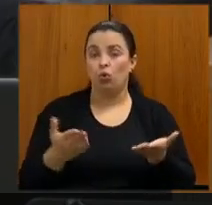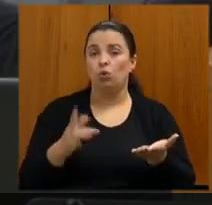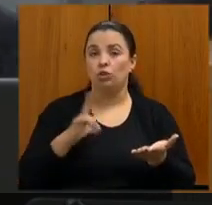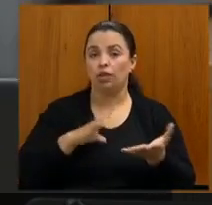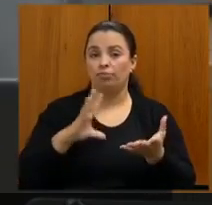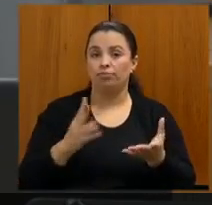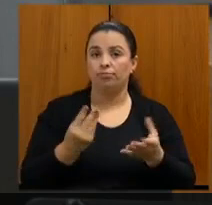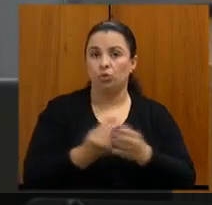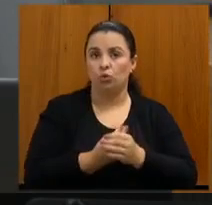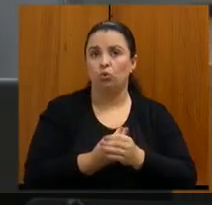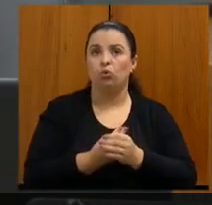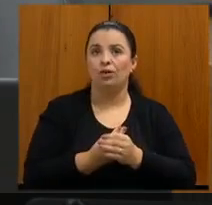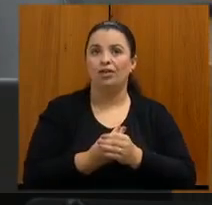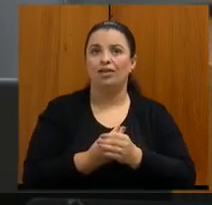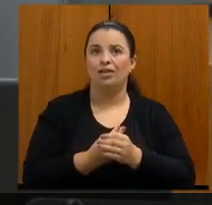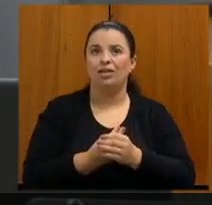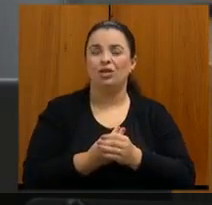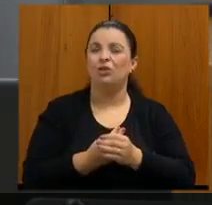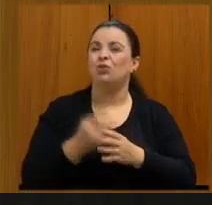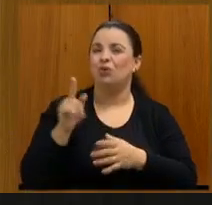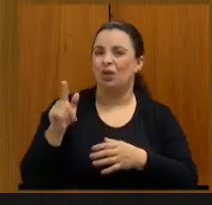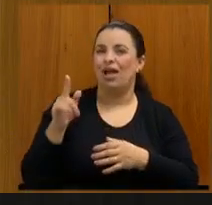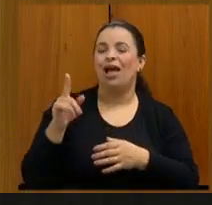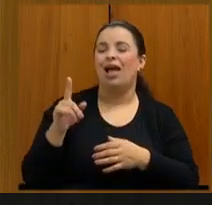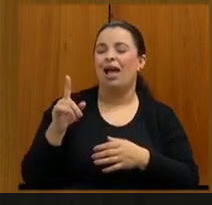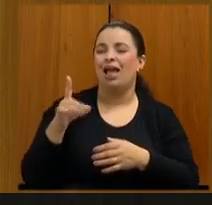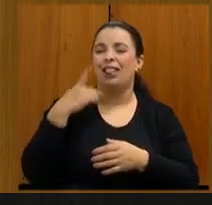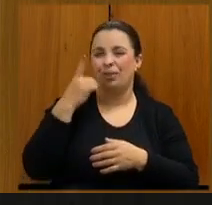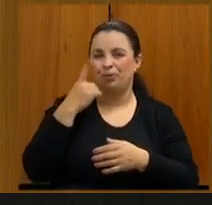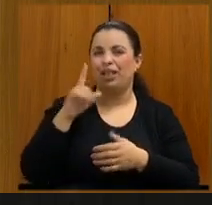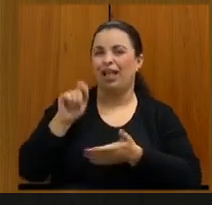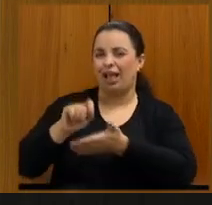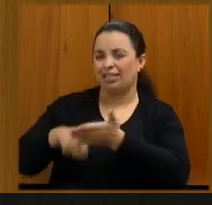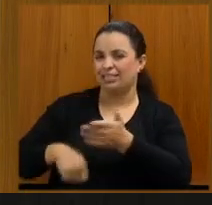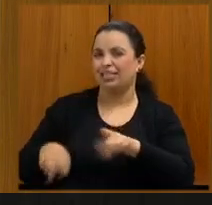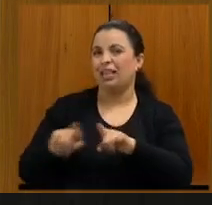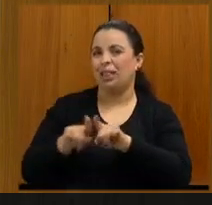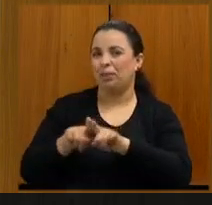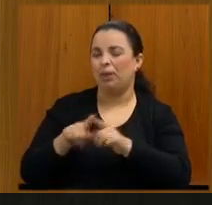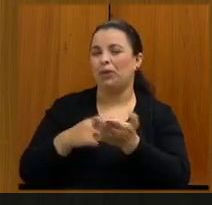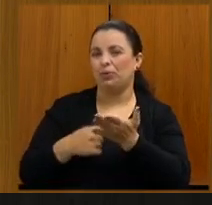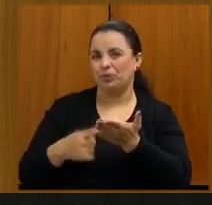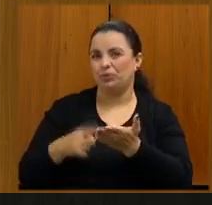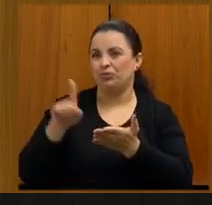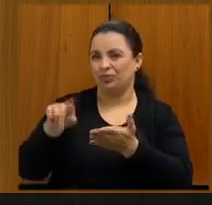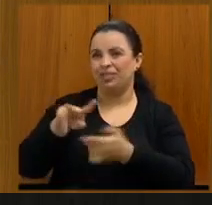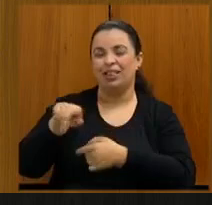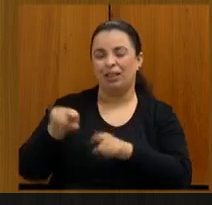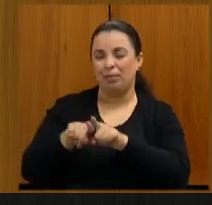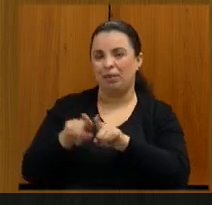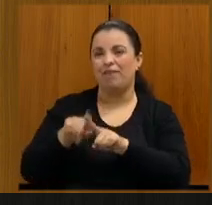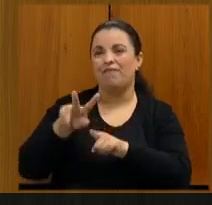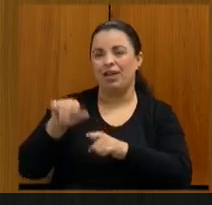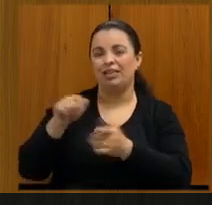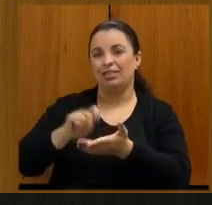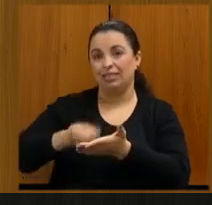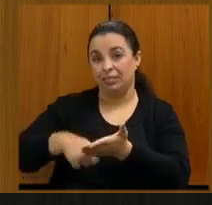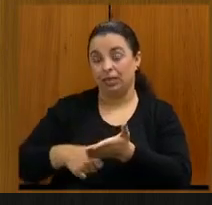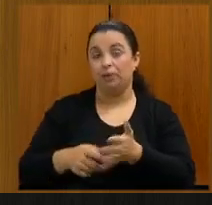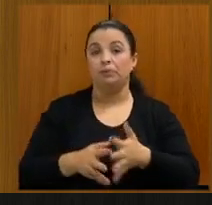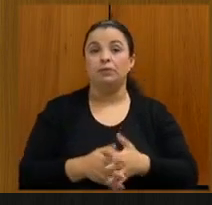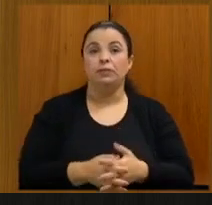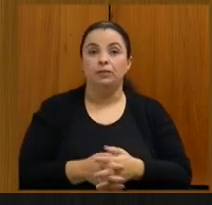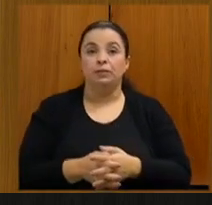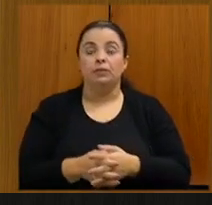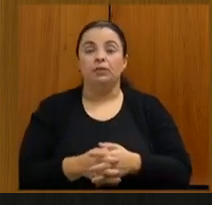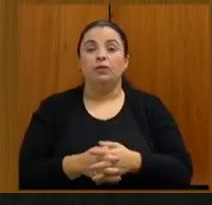incluído a deputada né como assinante do acordo tá tão te informa que você a ensinar então